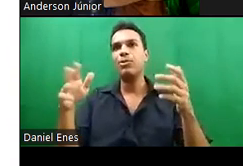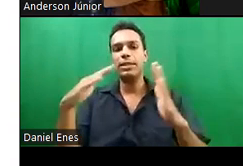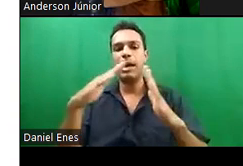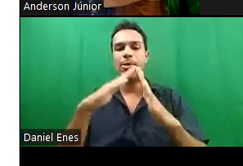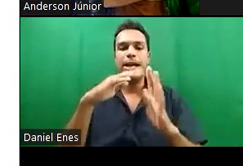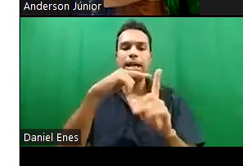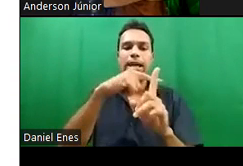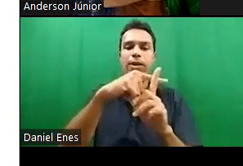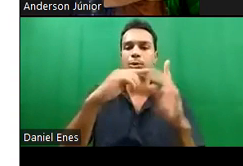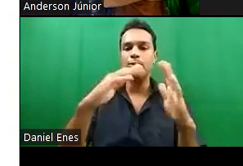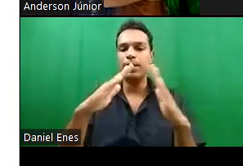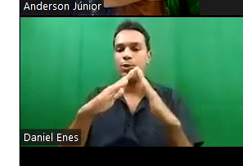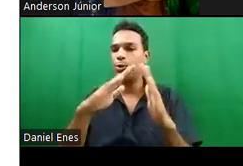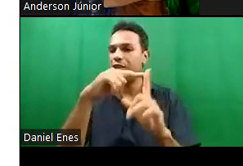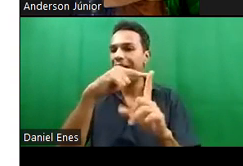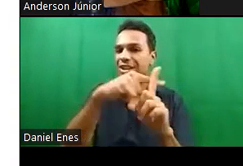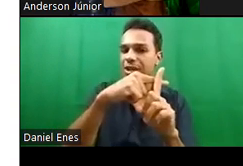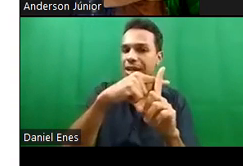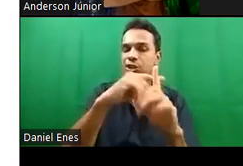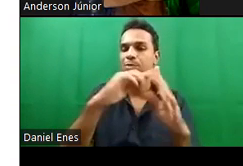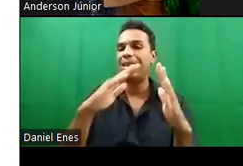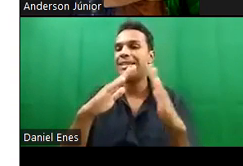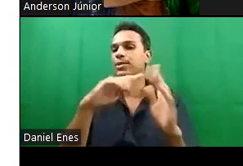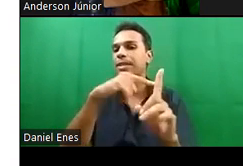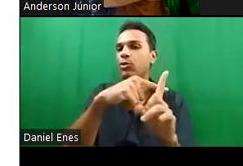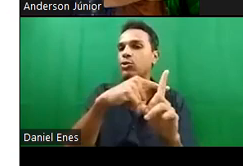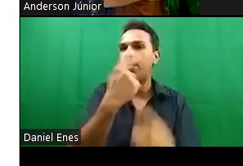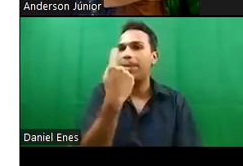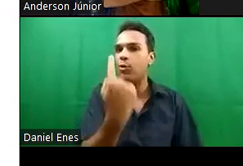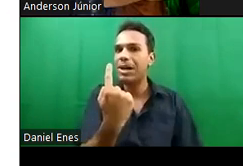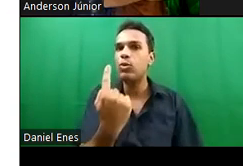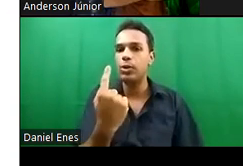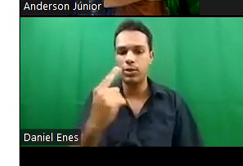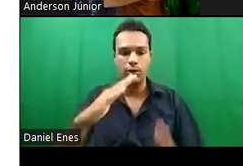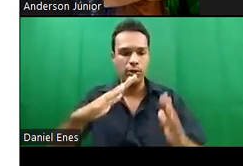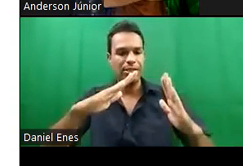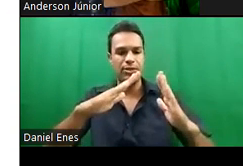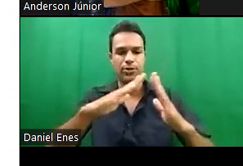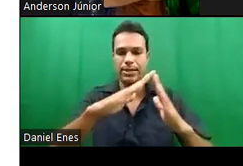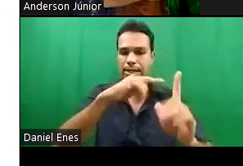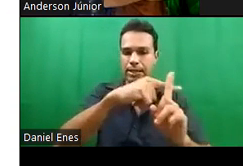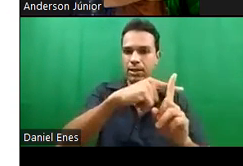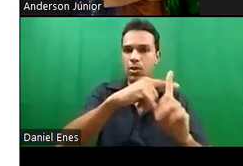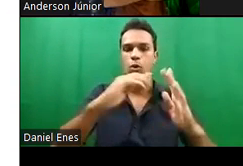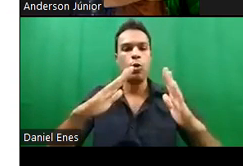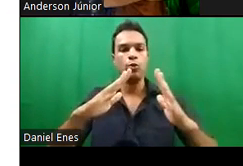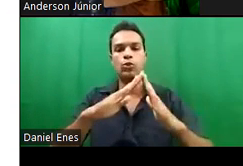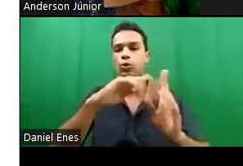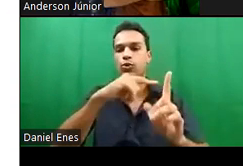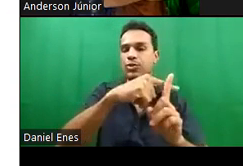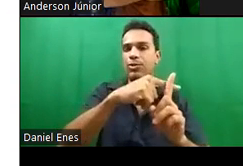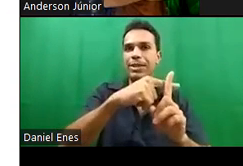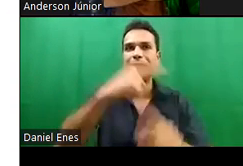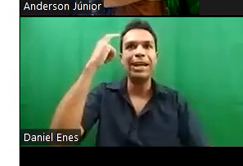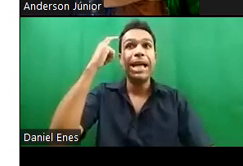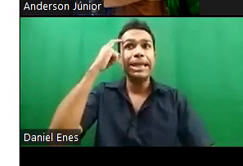termo sinal. Eu estou usando dois radicais, mas é um sinal só para uma coisa. Quando eu faço isso aqui, ou quando um surdo